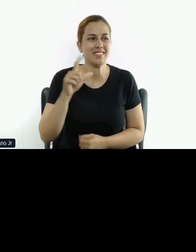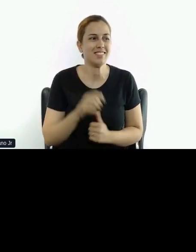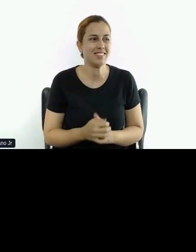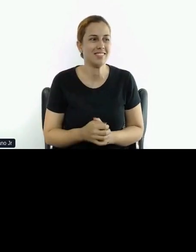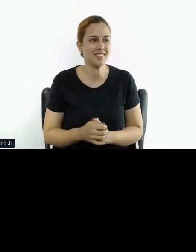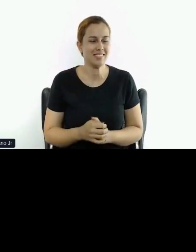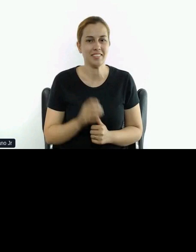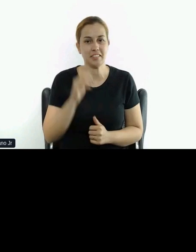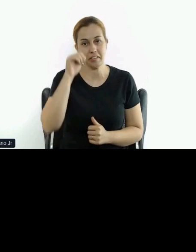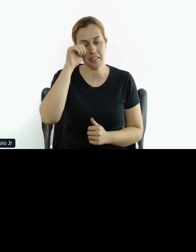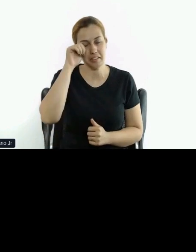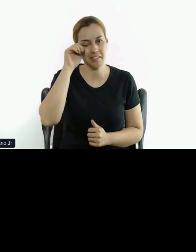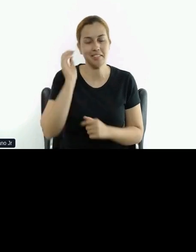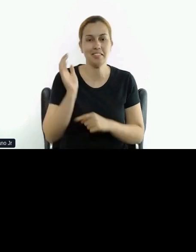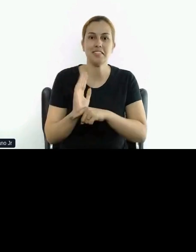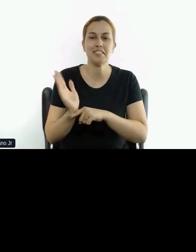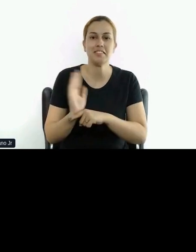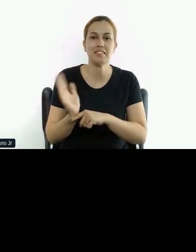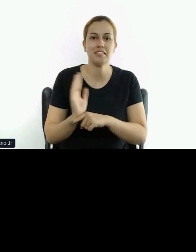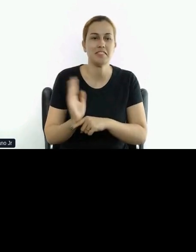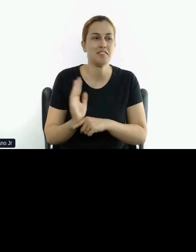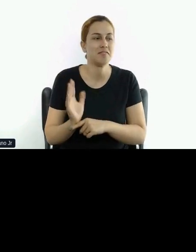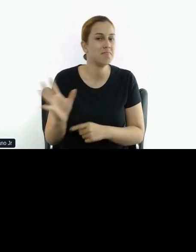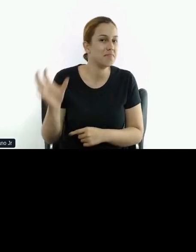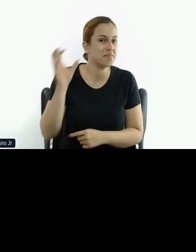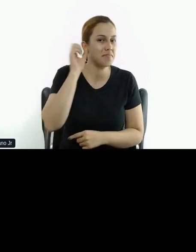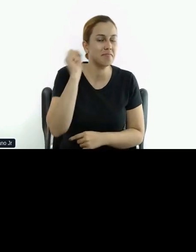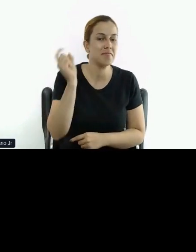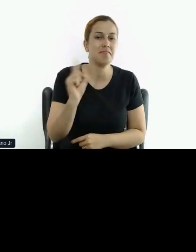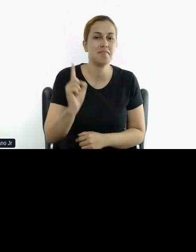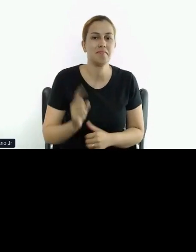no vídeo dela, mas que ela não está escutando a gente.